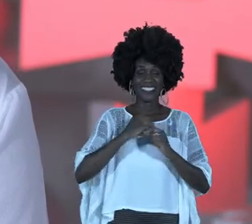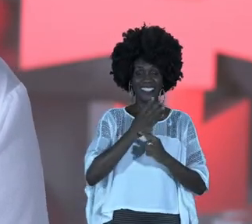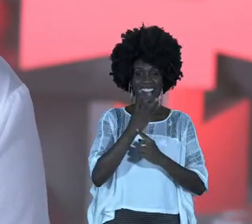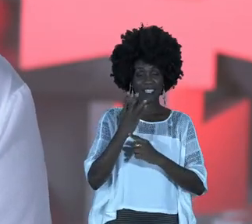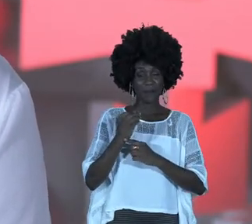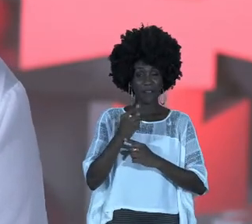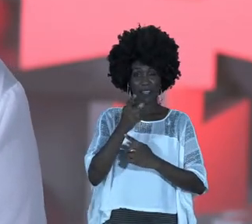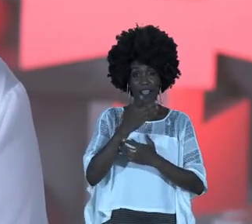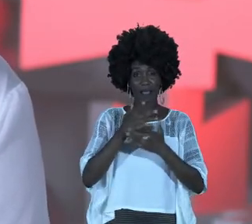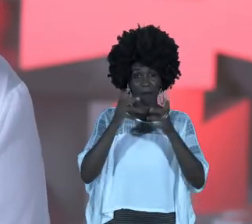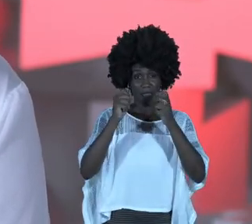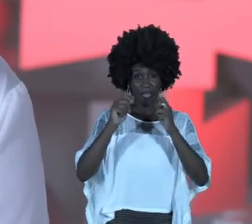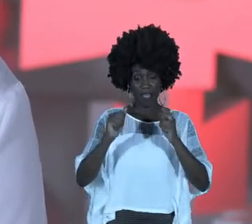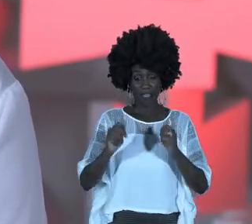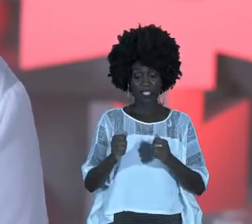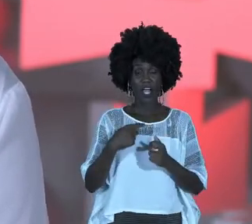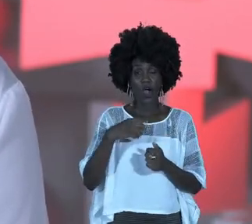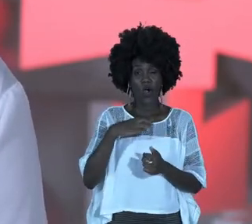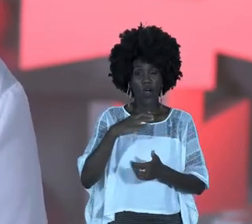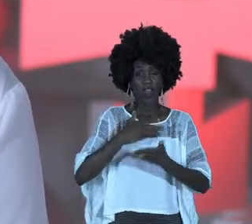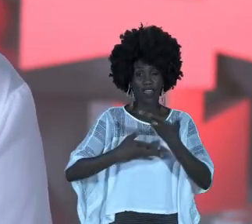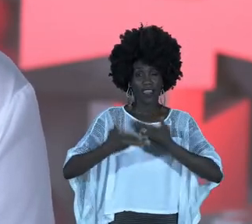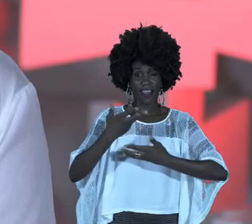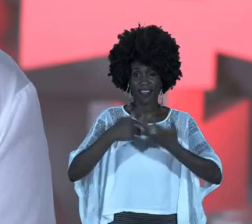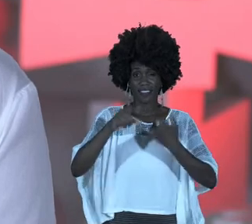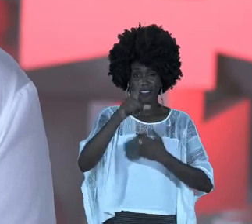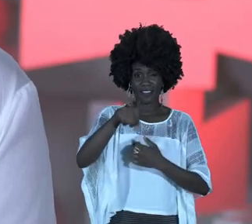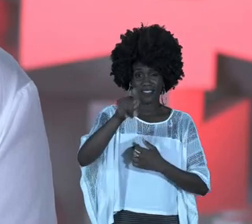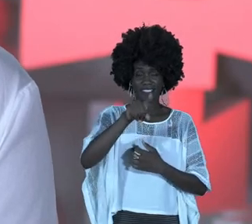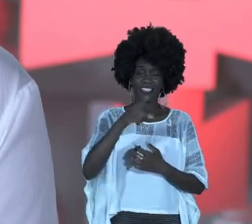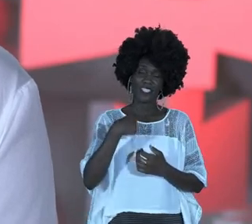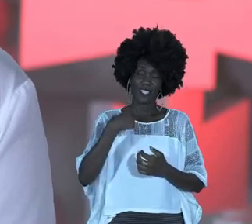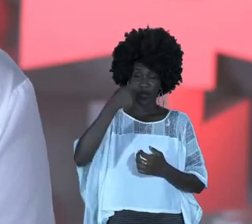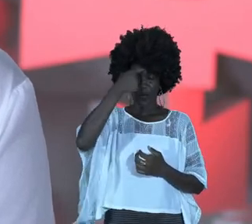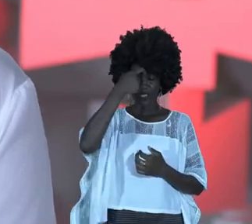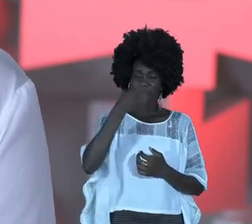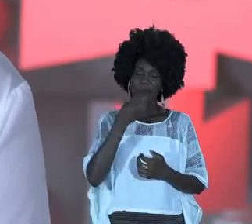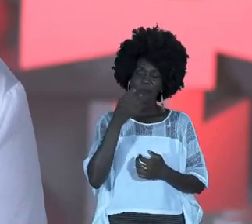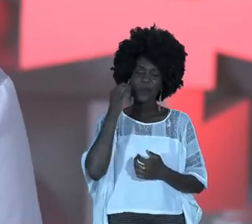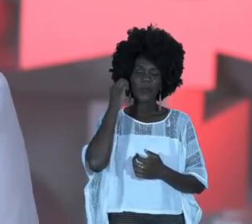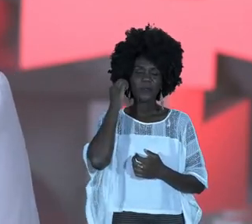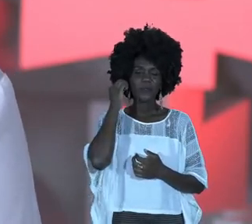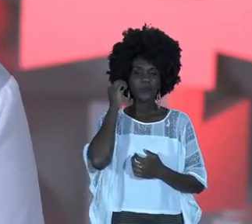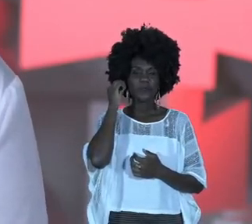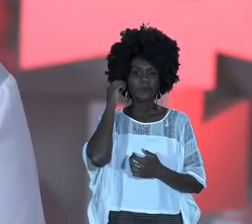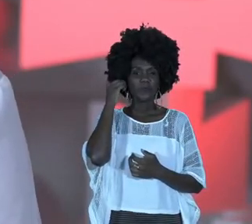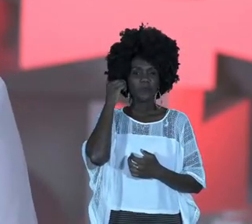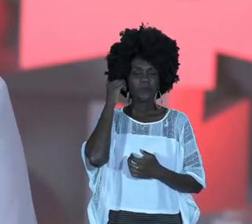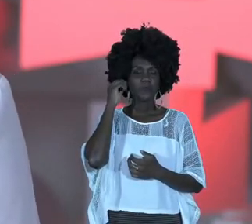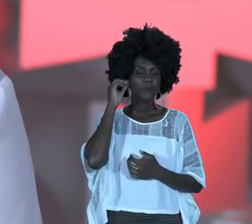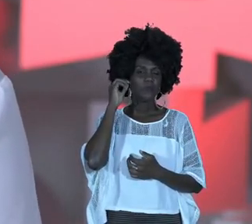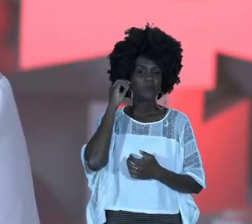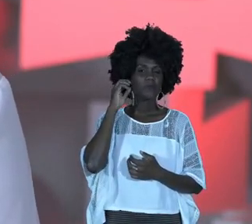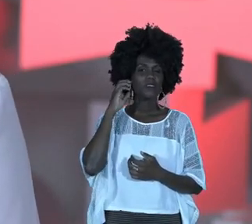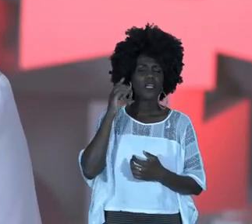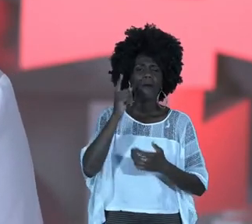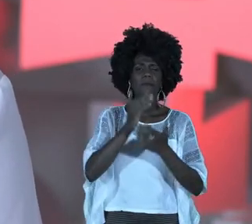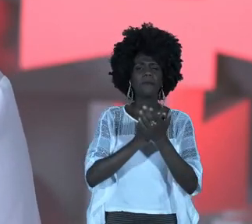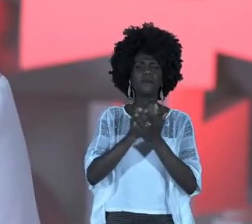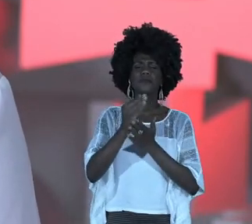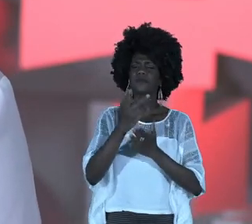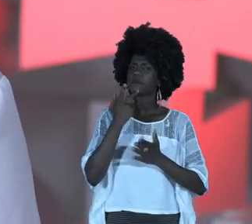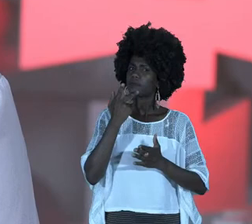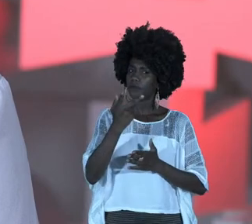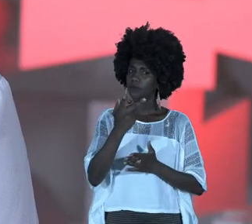bom ter essa consciência aqui, né? Então, para começar o que eu vou falar